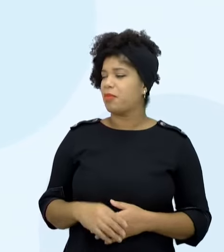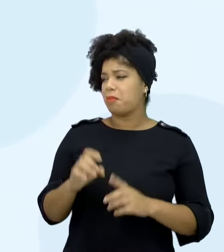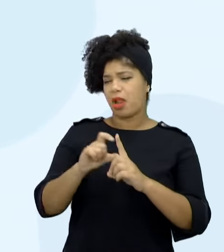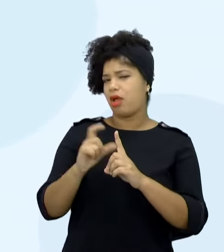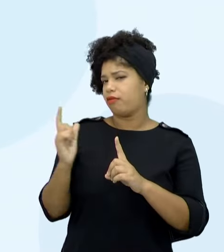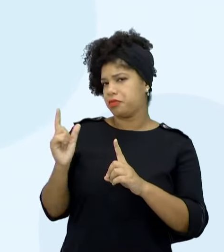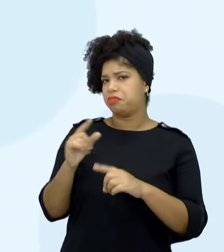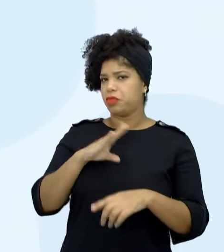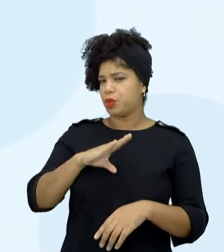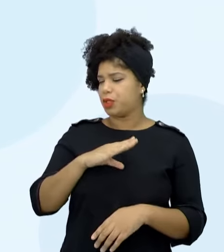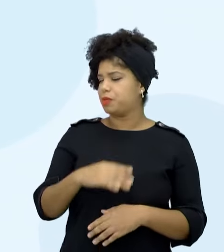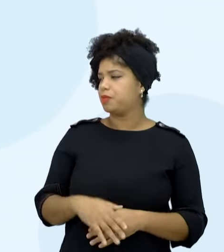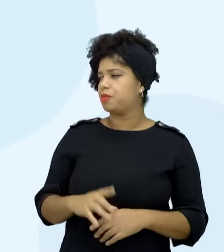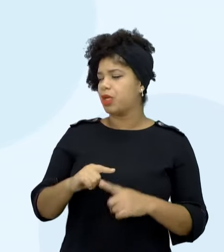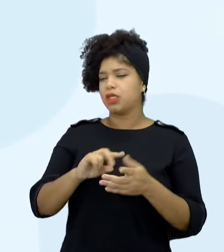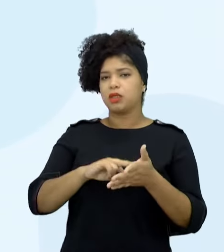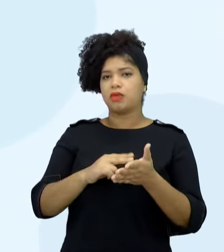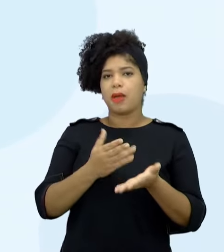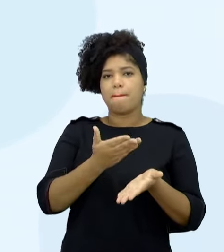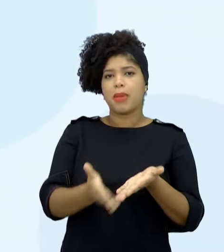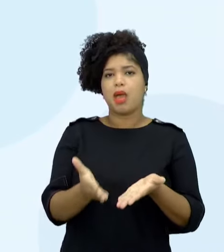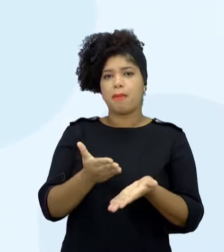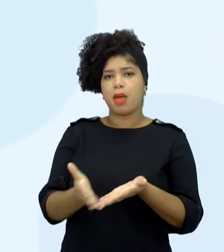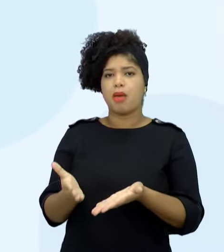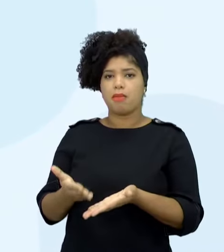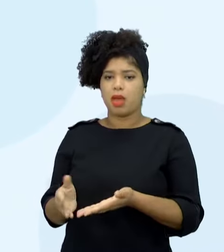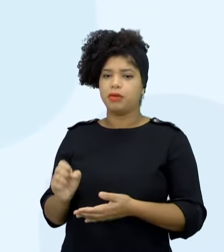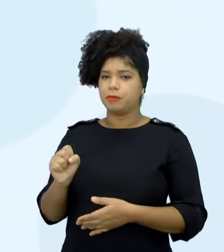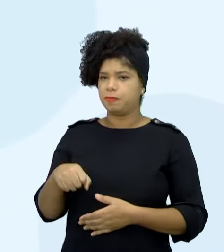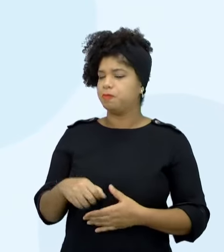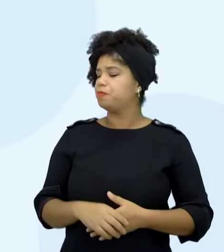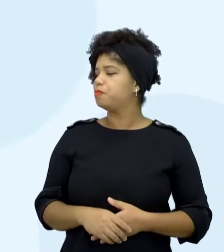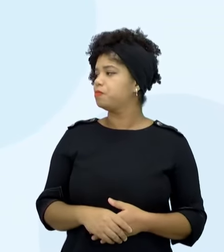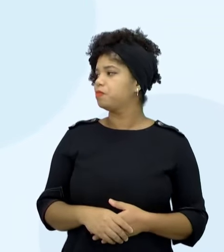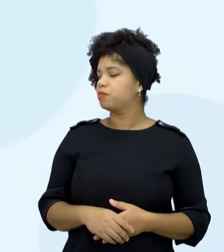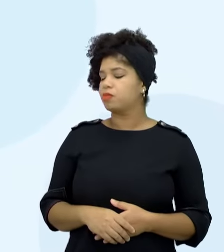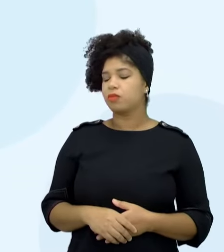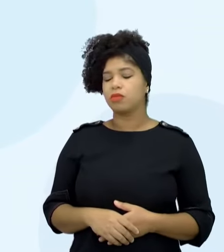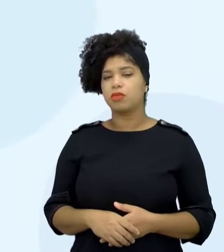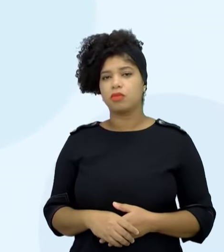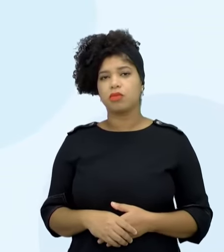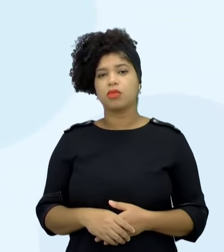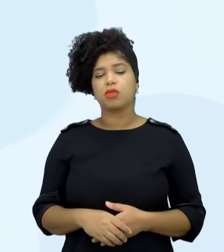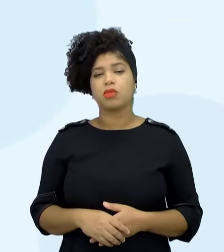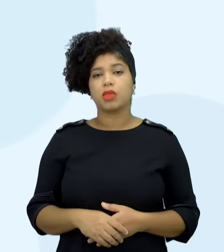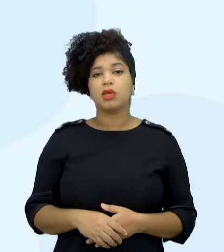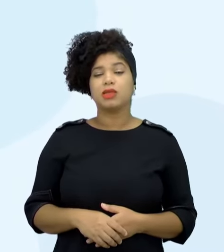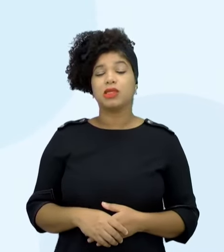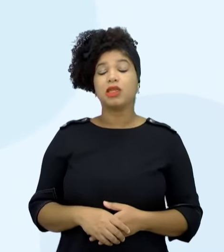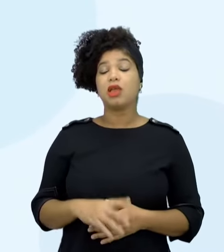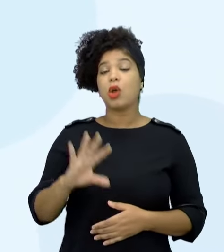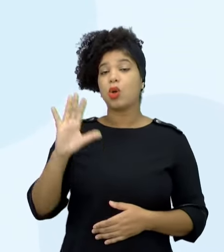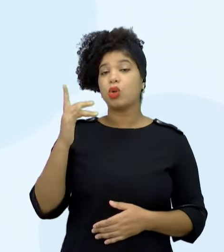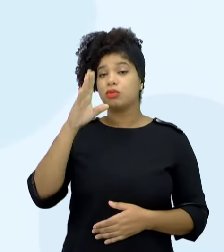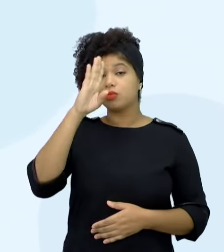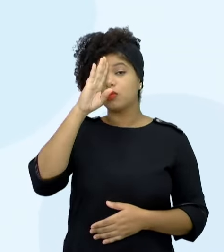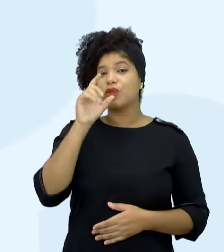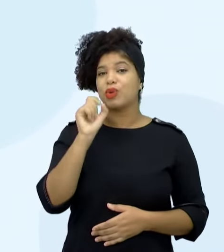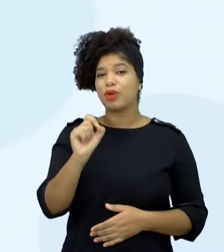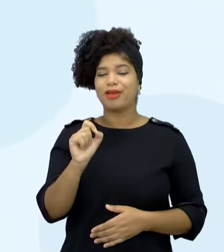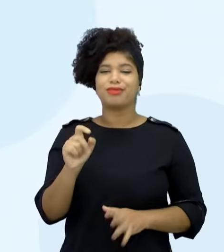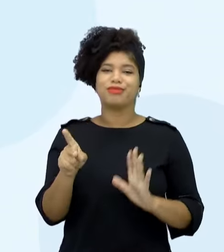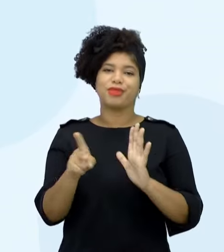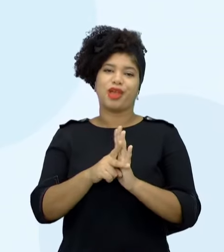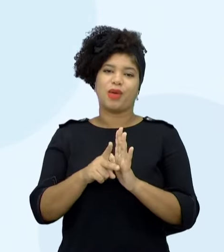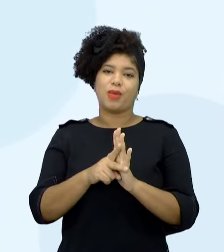força dissipativa, eu posso pensar em perda diretamente. No caso, essa perda aqui é principalmente por conta